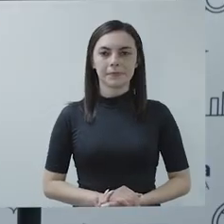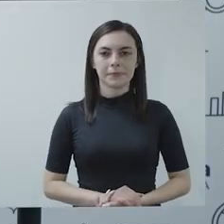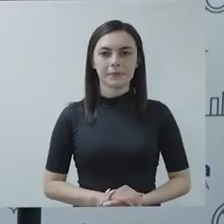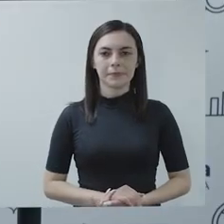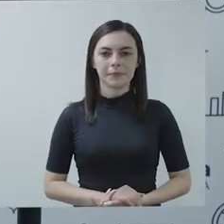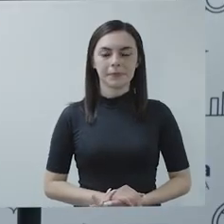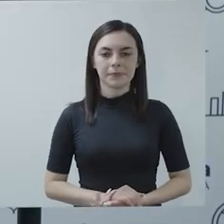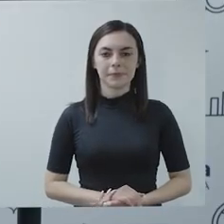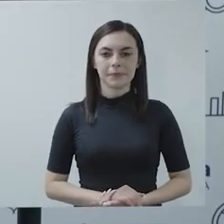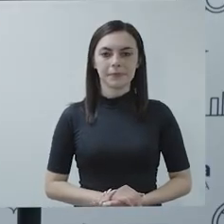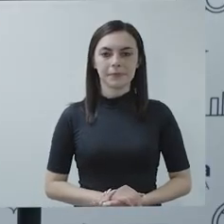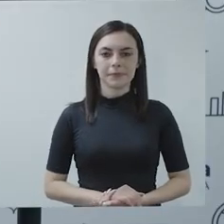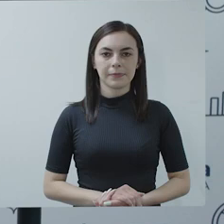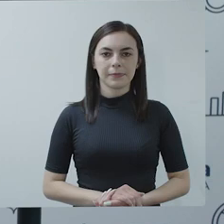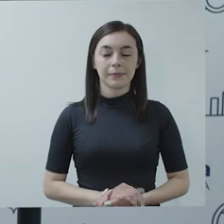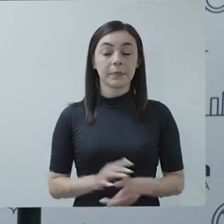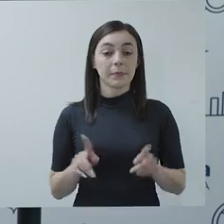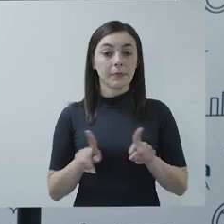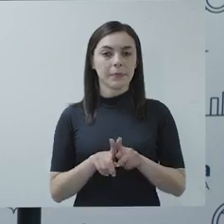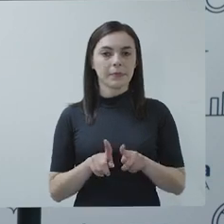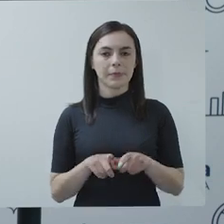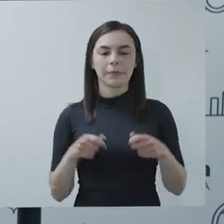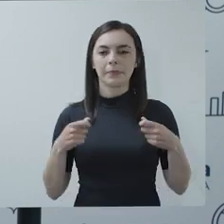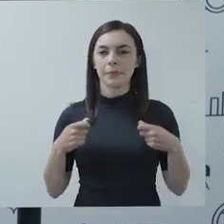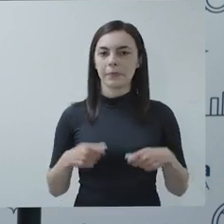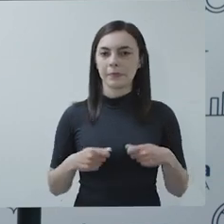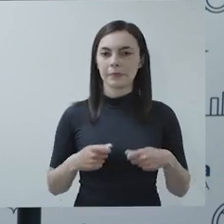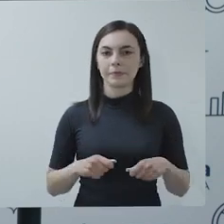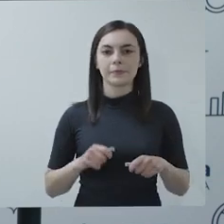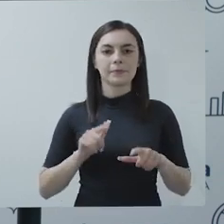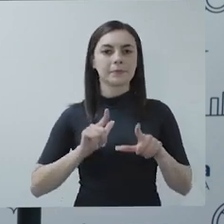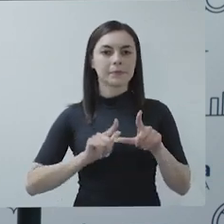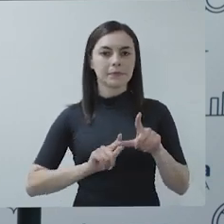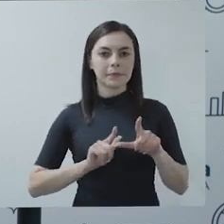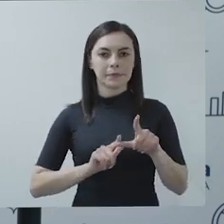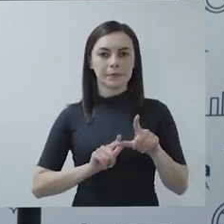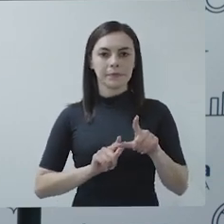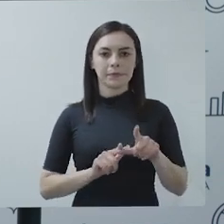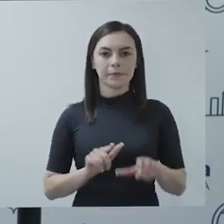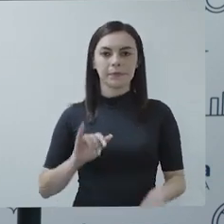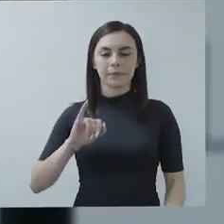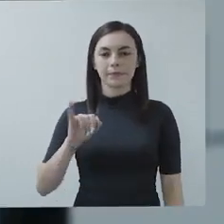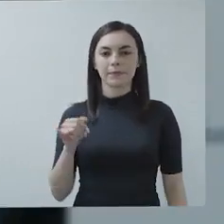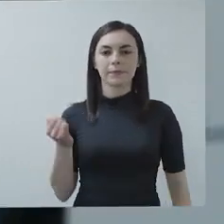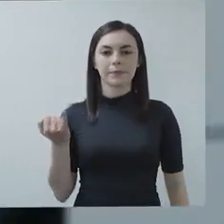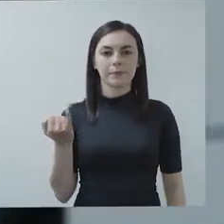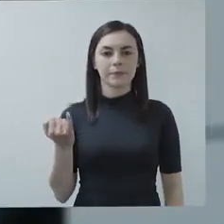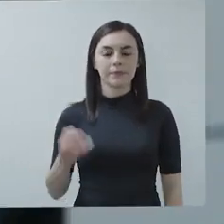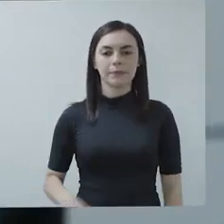Certo? E também da letra J. Tá?